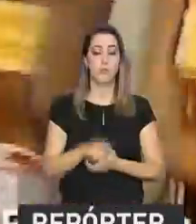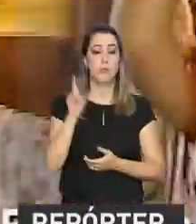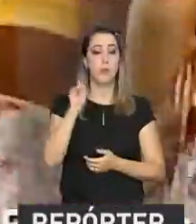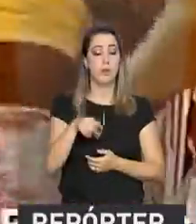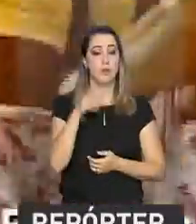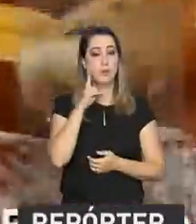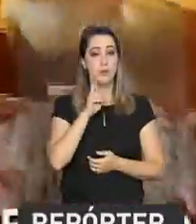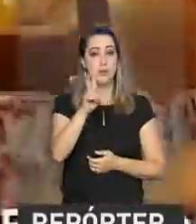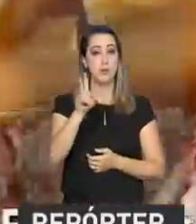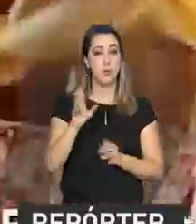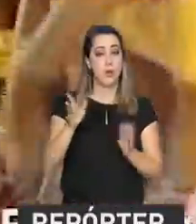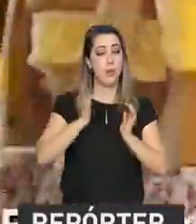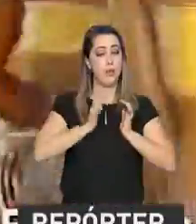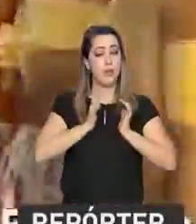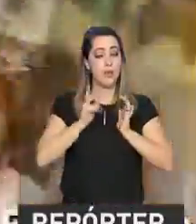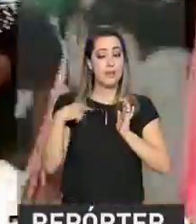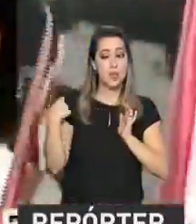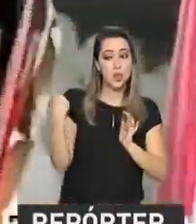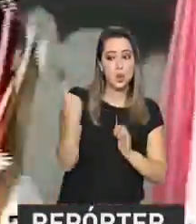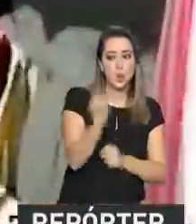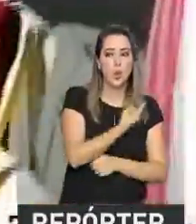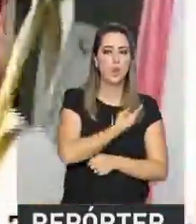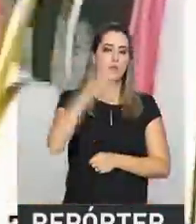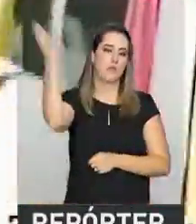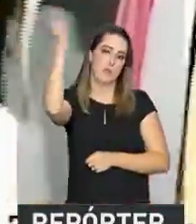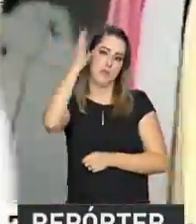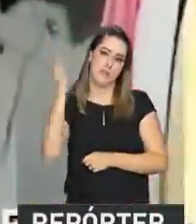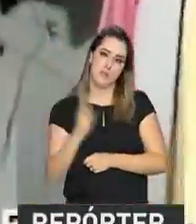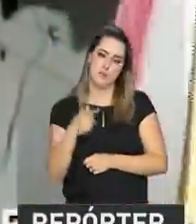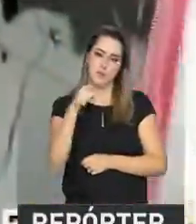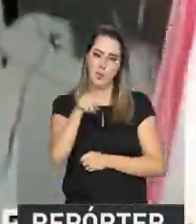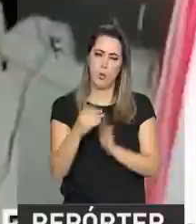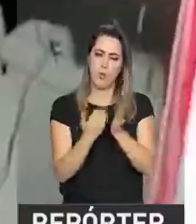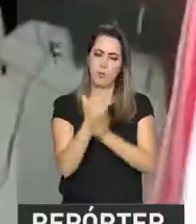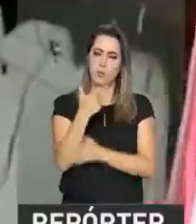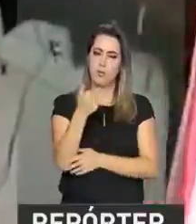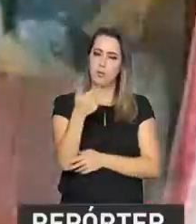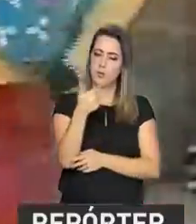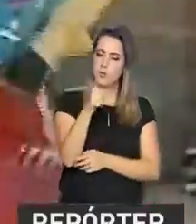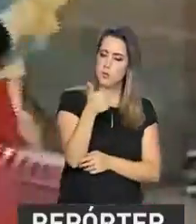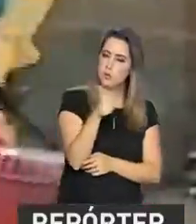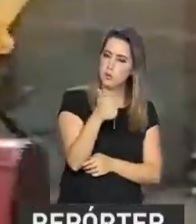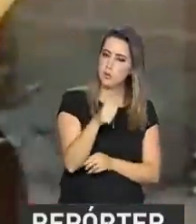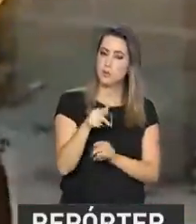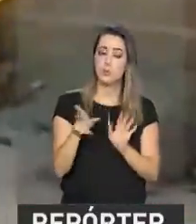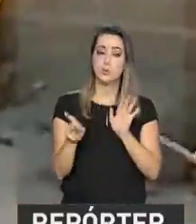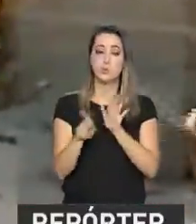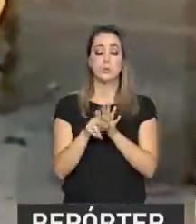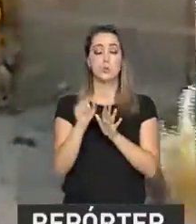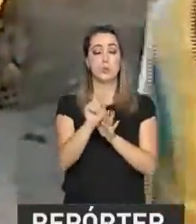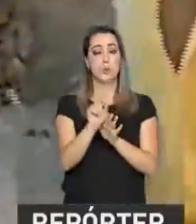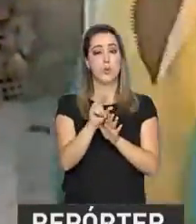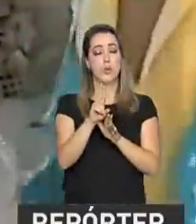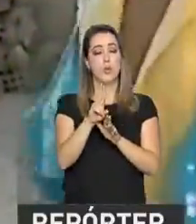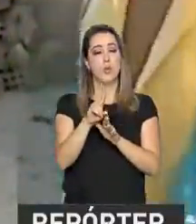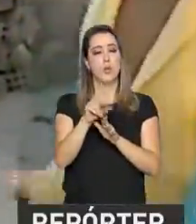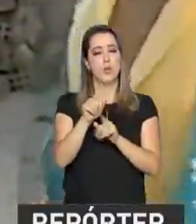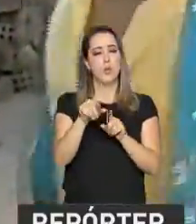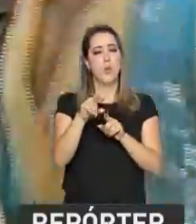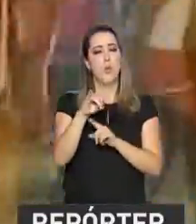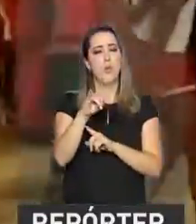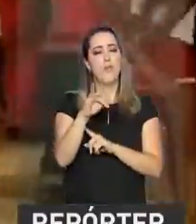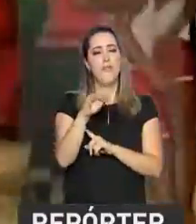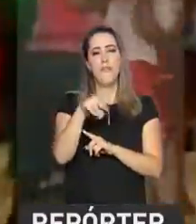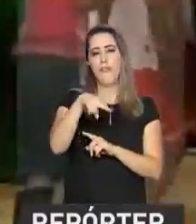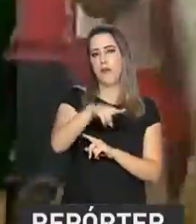Considerado patrimônio cultural do Brasil desde 2011 pelo Instituto do Patrimônio Histórico e Artístico Nacional, IFAM,